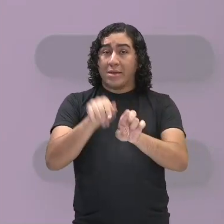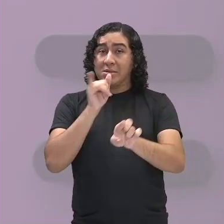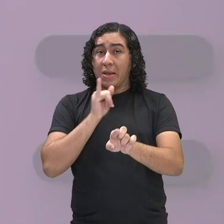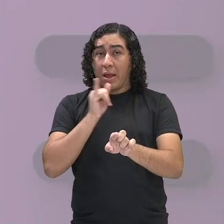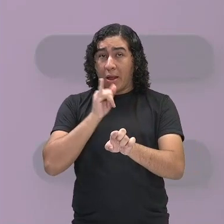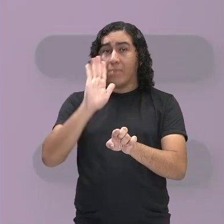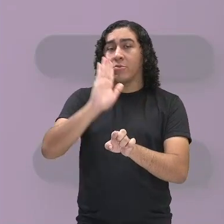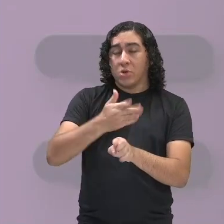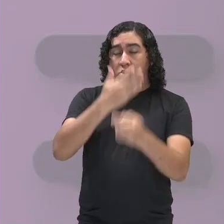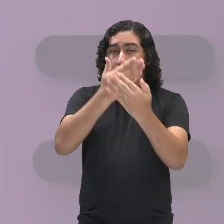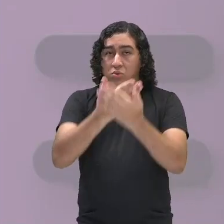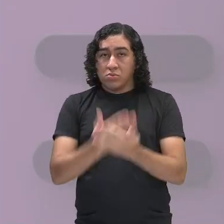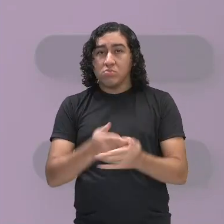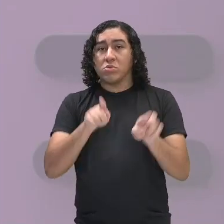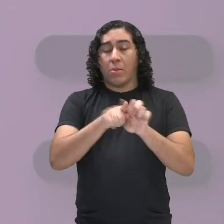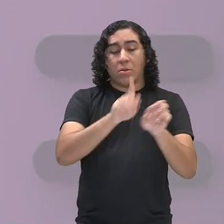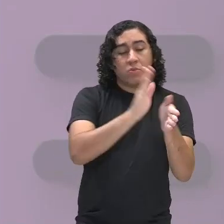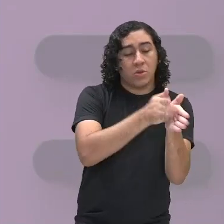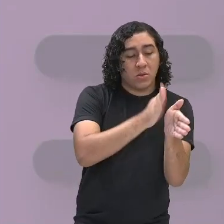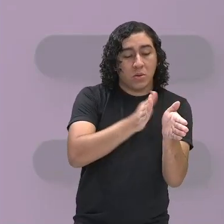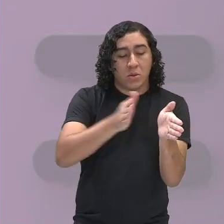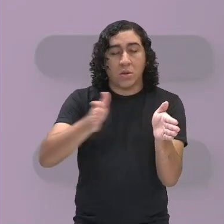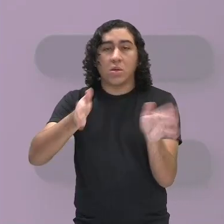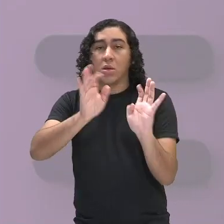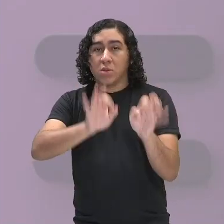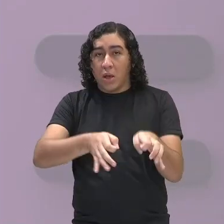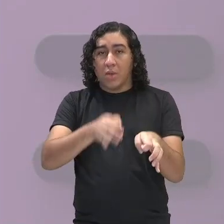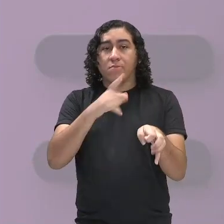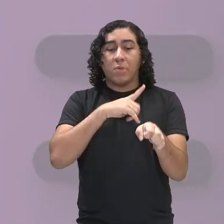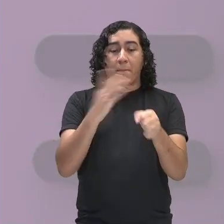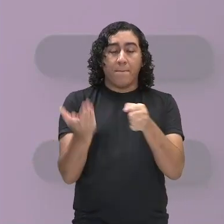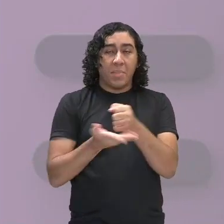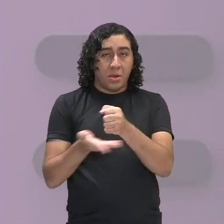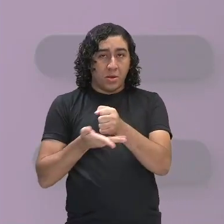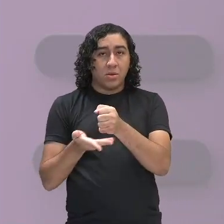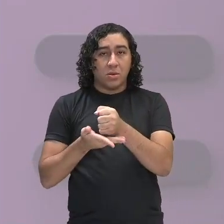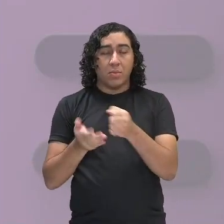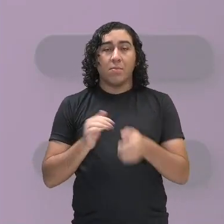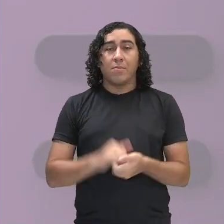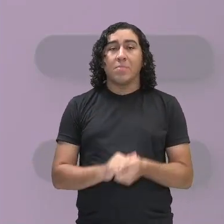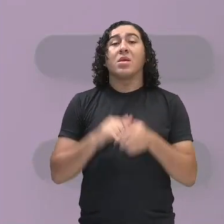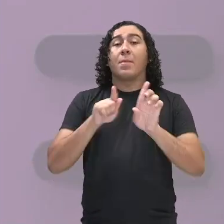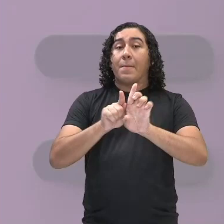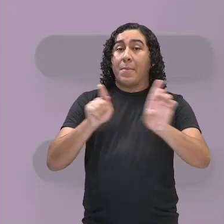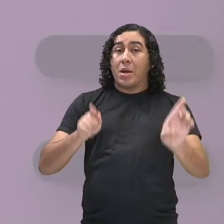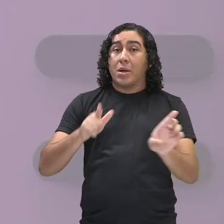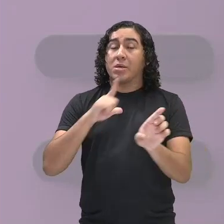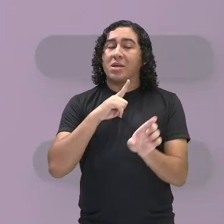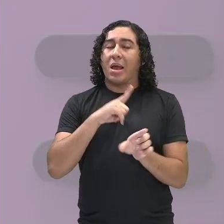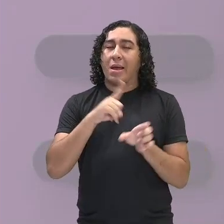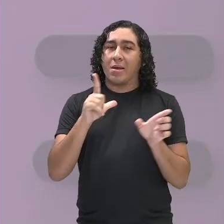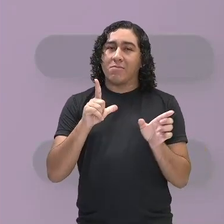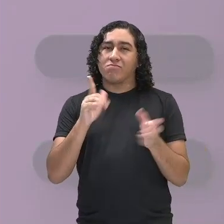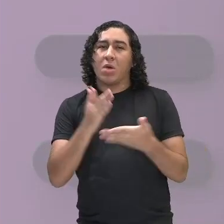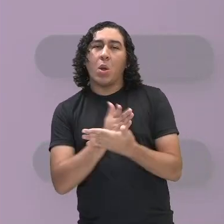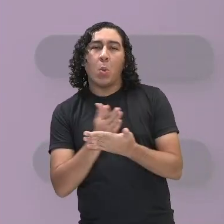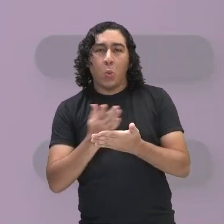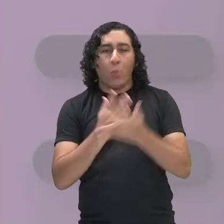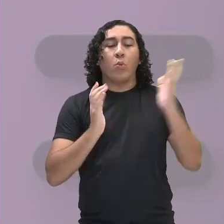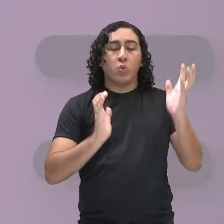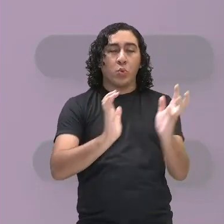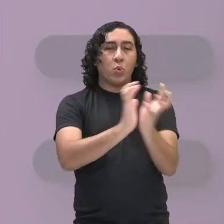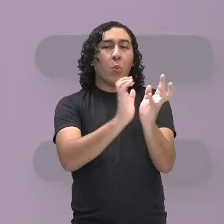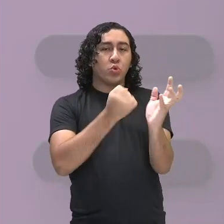né, de sequências numéricas básicas, tá? Mas existem algumas sequências